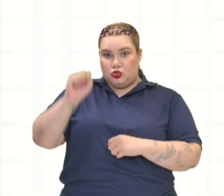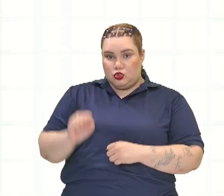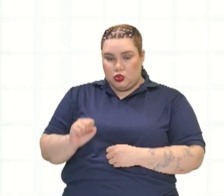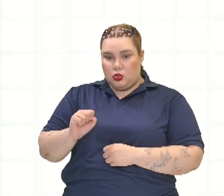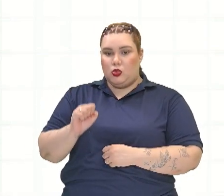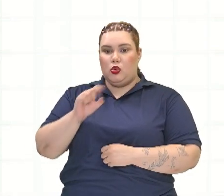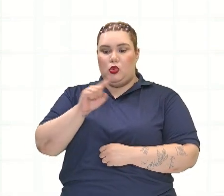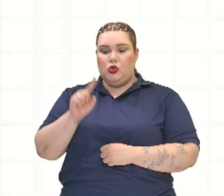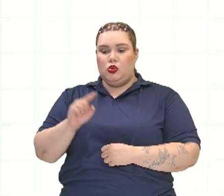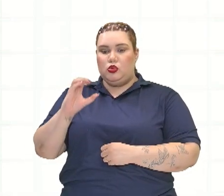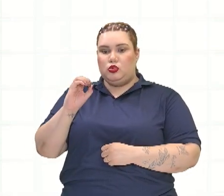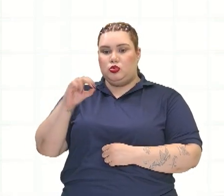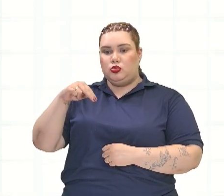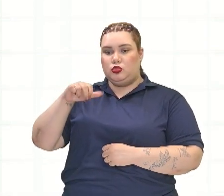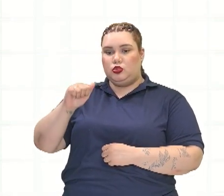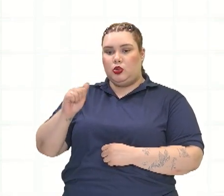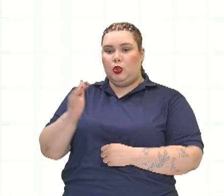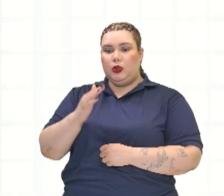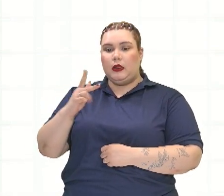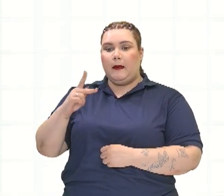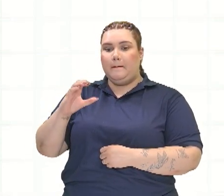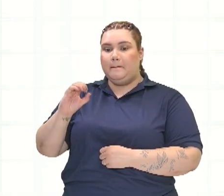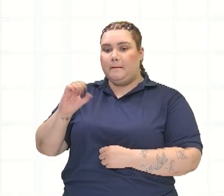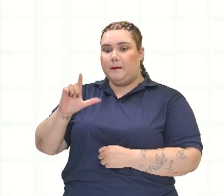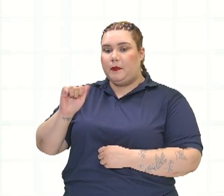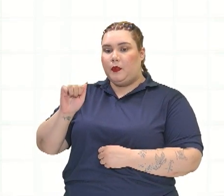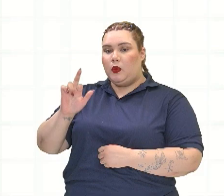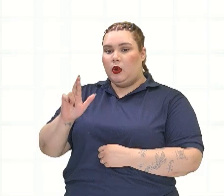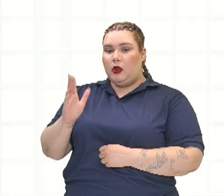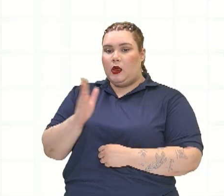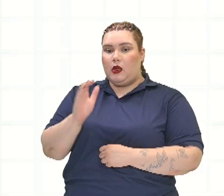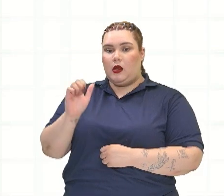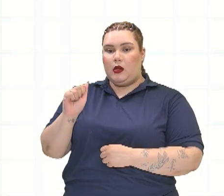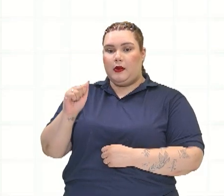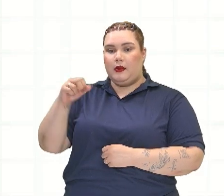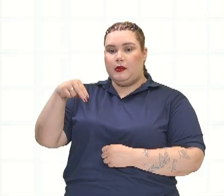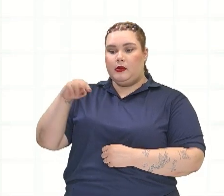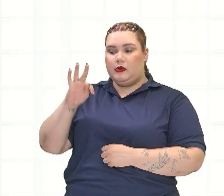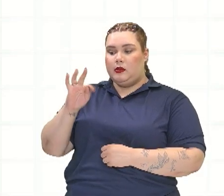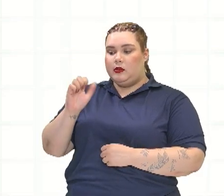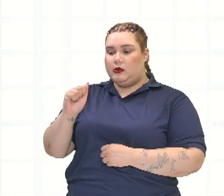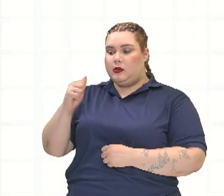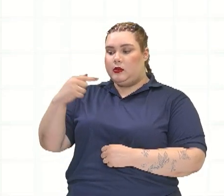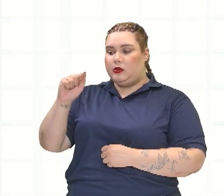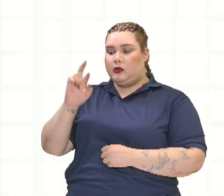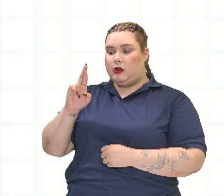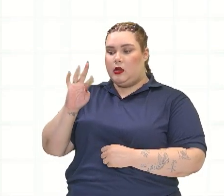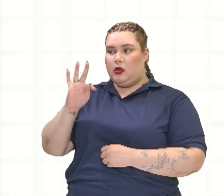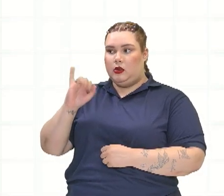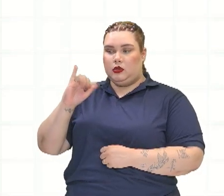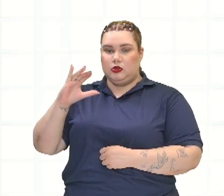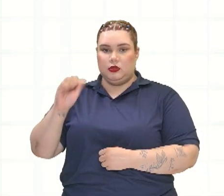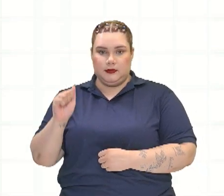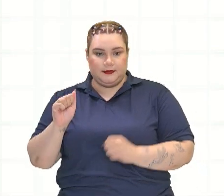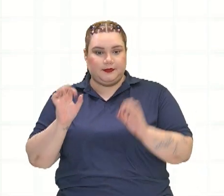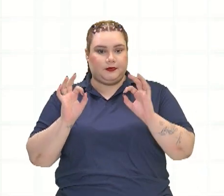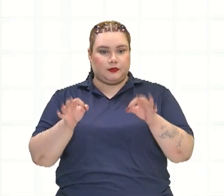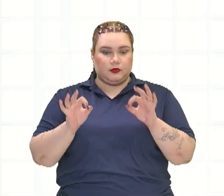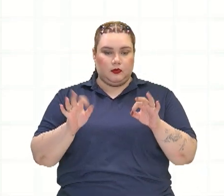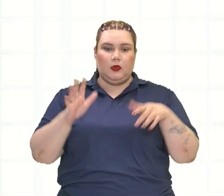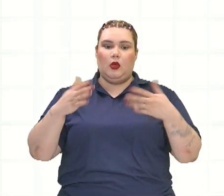glacial antártica, né? Então, as zonas climáticas existentes são essas: